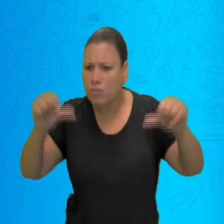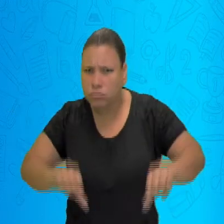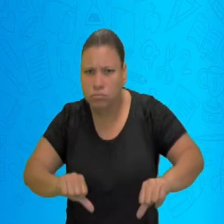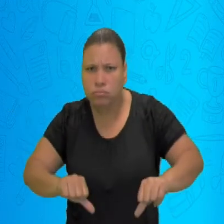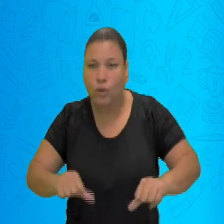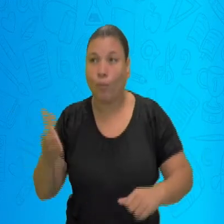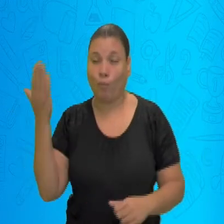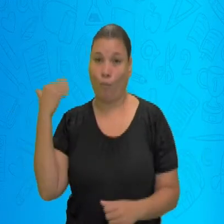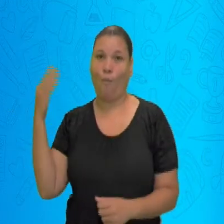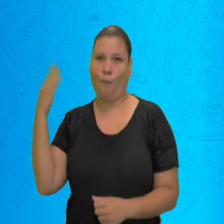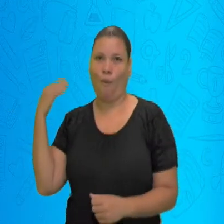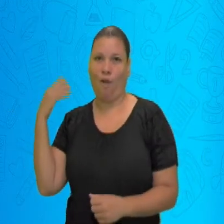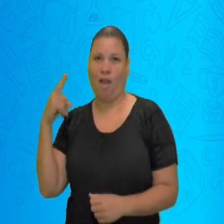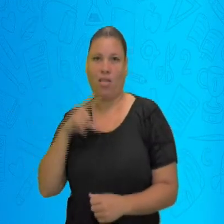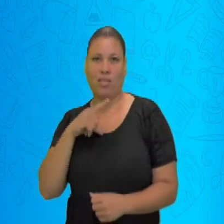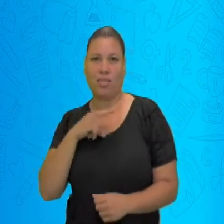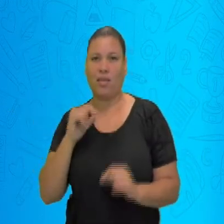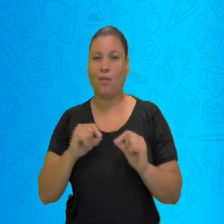exploração.